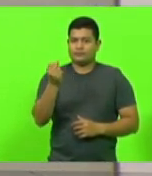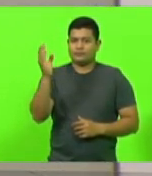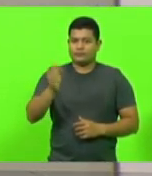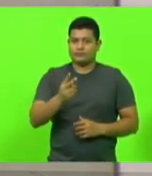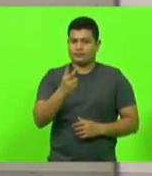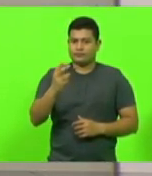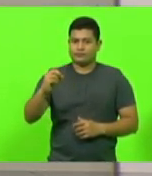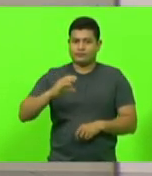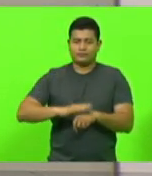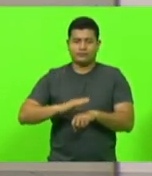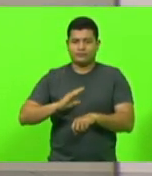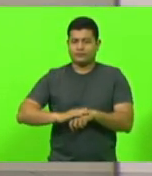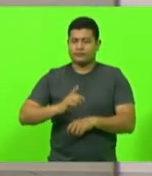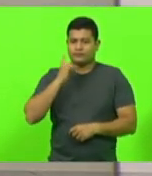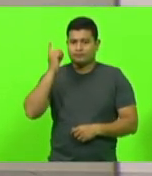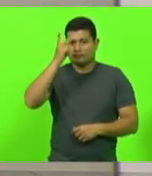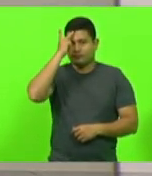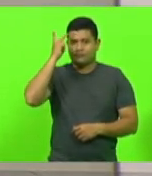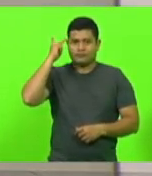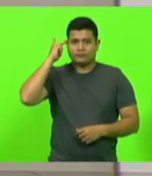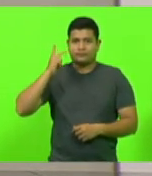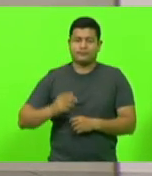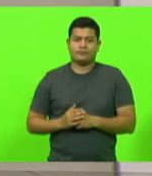198.8/2020, autoria deputada Paulinha.